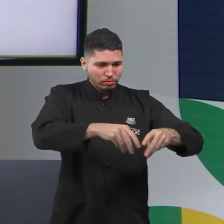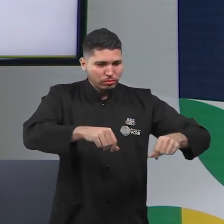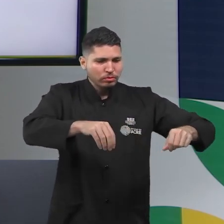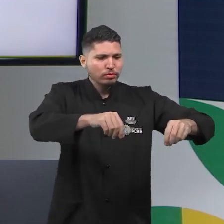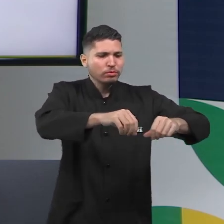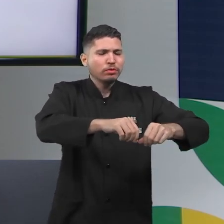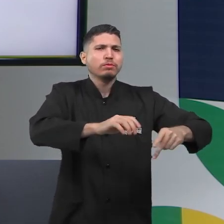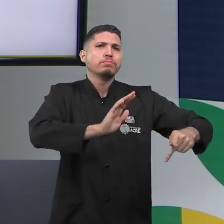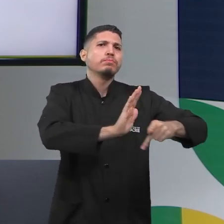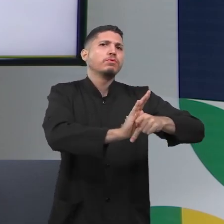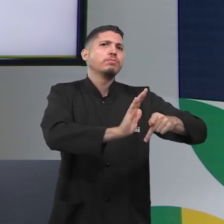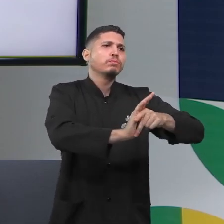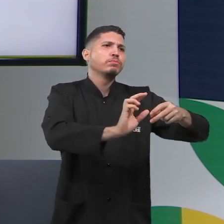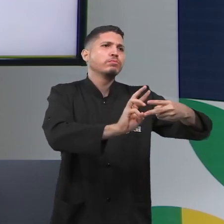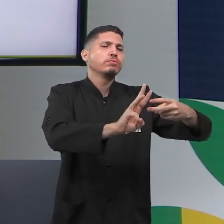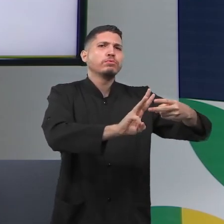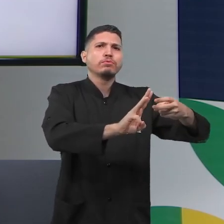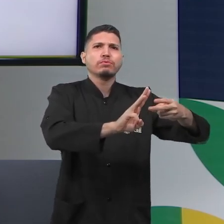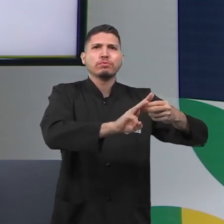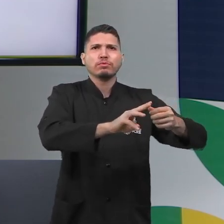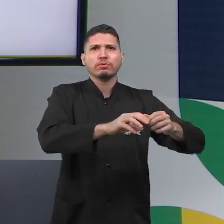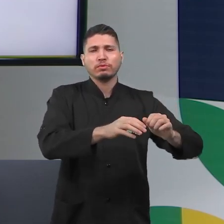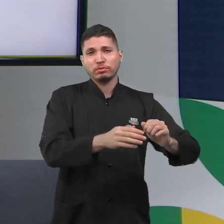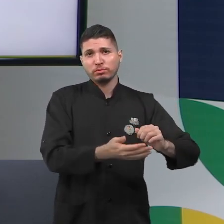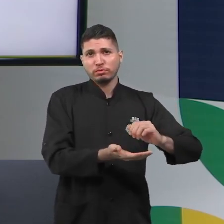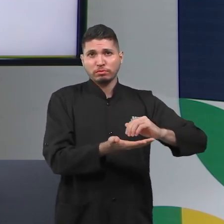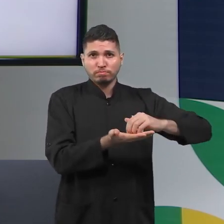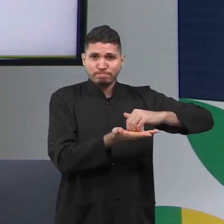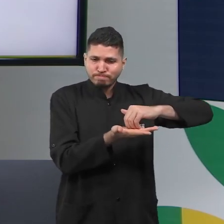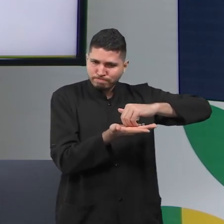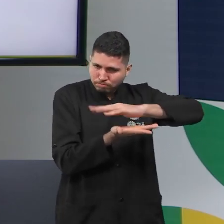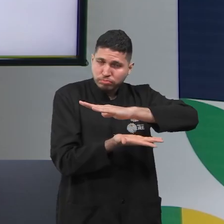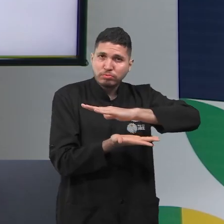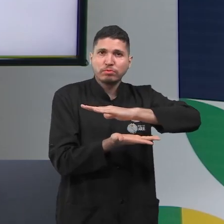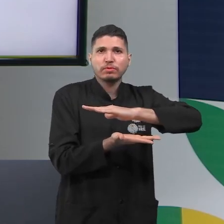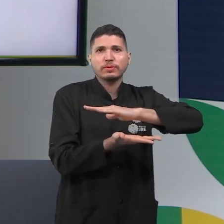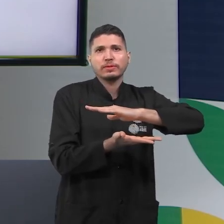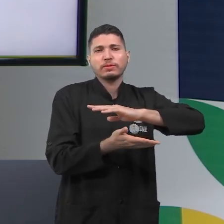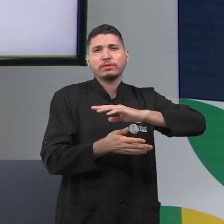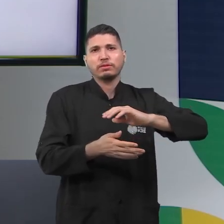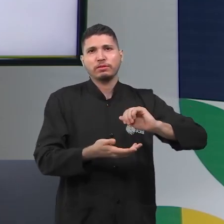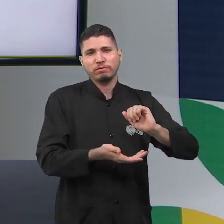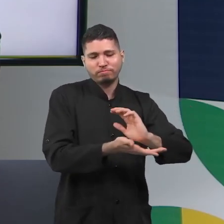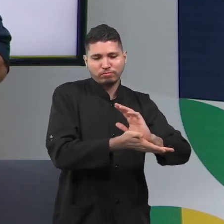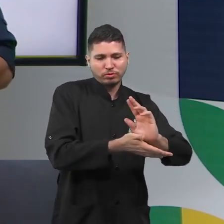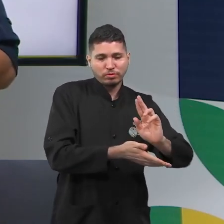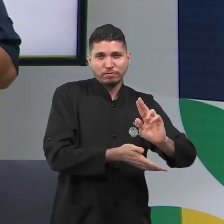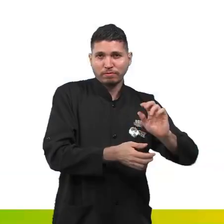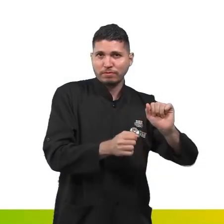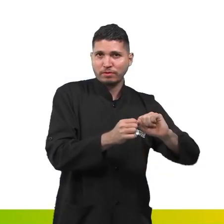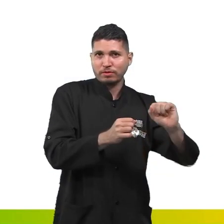indígenas, expulsando os indígenas de suas terras e causando toda essa destruição.